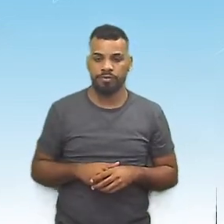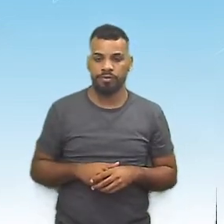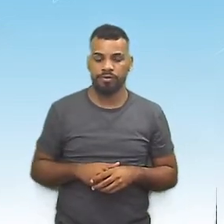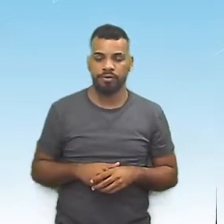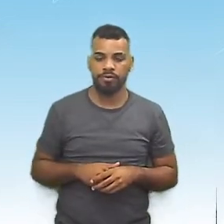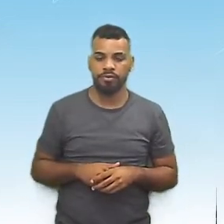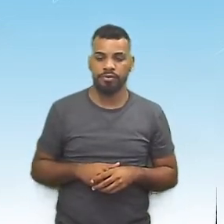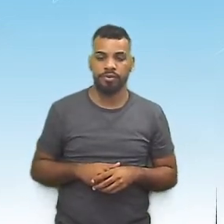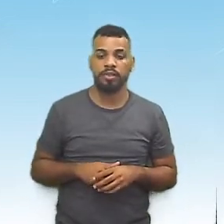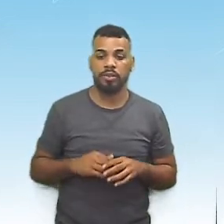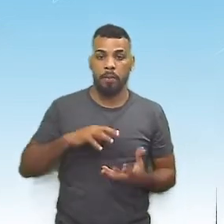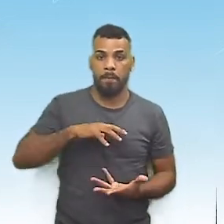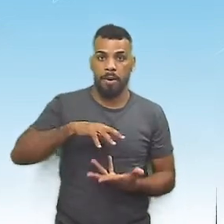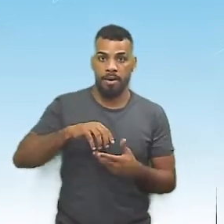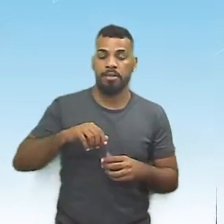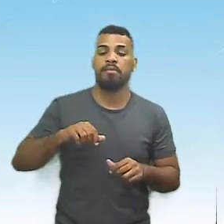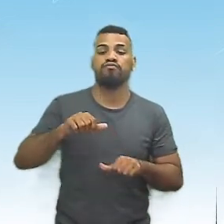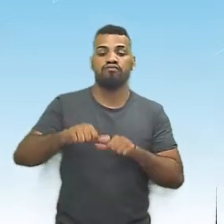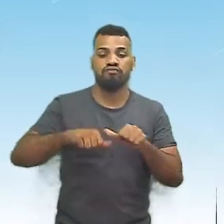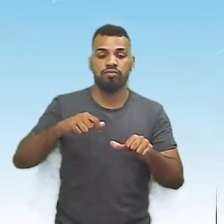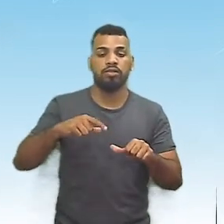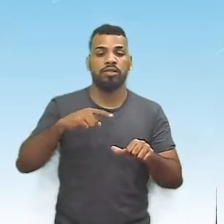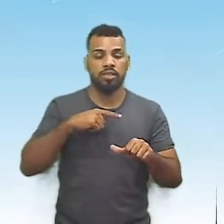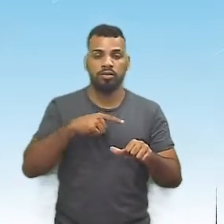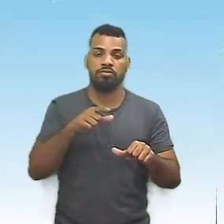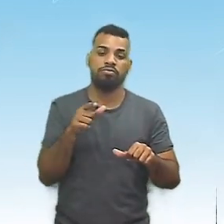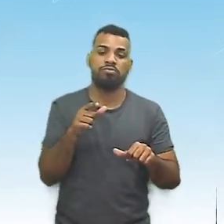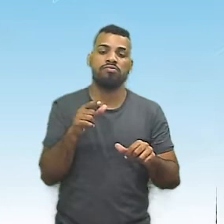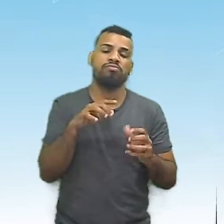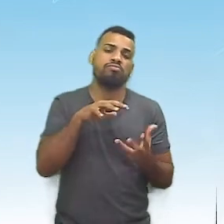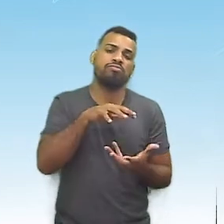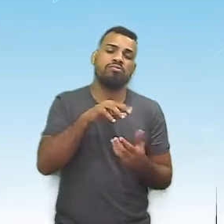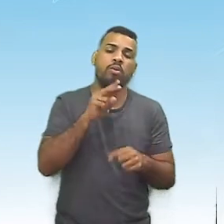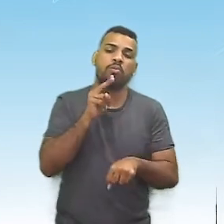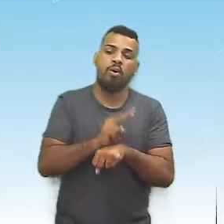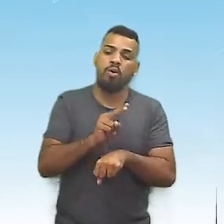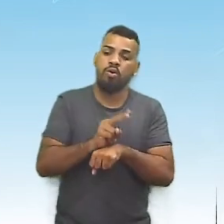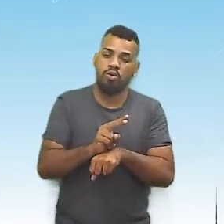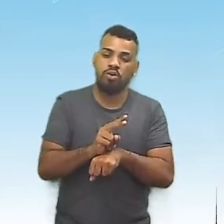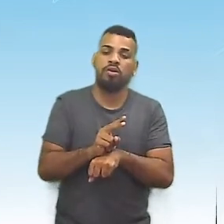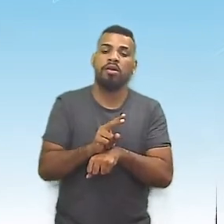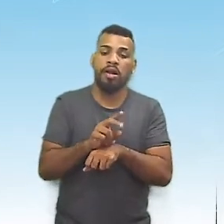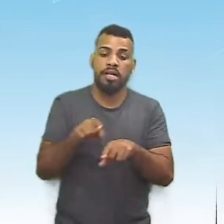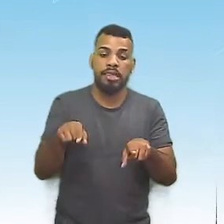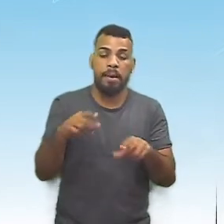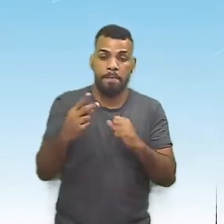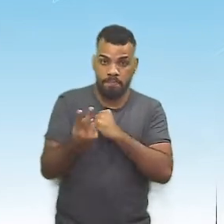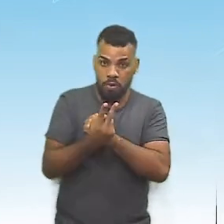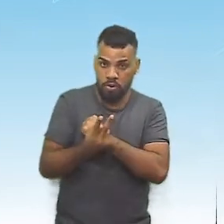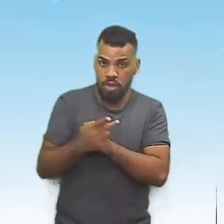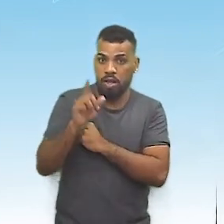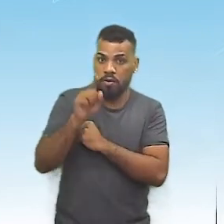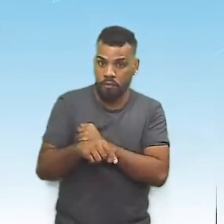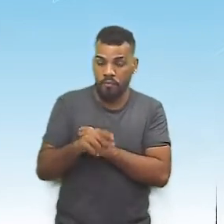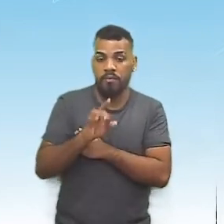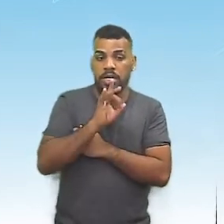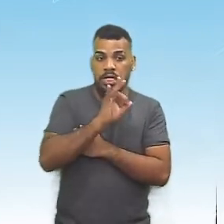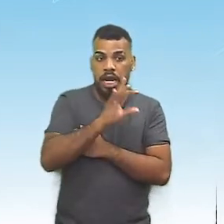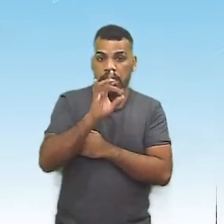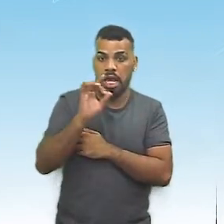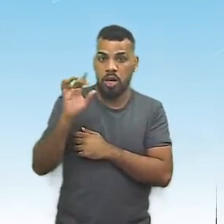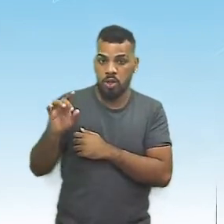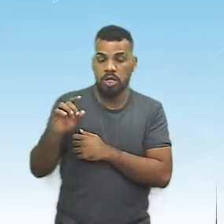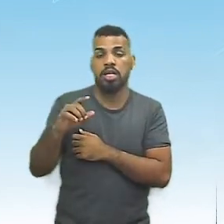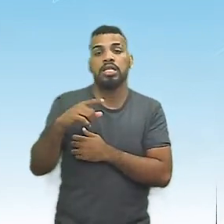nosso planeta como uma casca de laranja e é dividida em 5 camadas. Cada uma delas